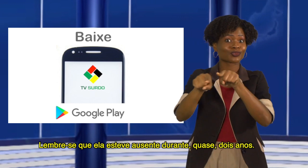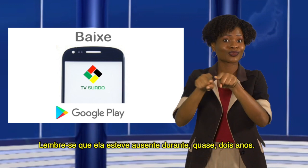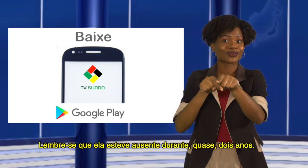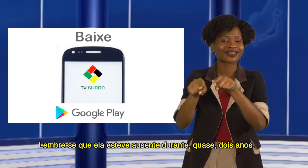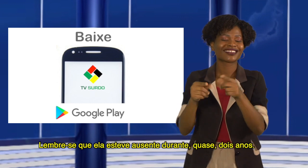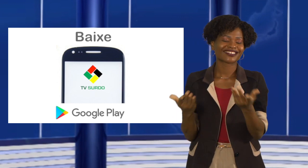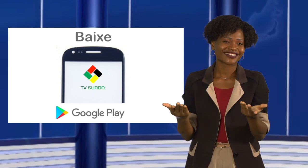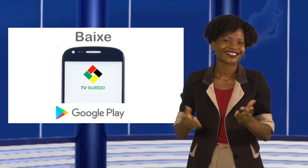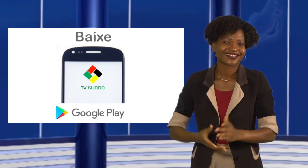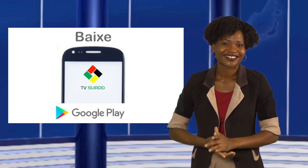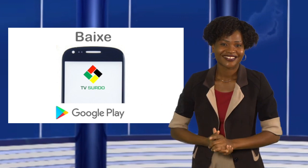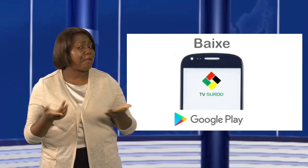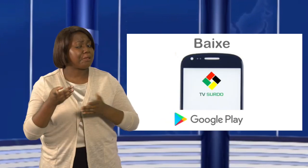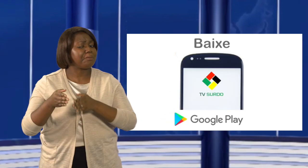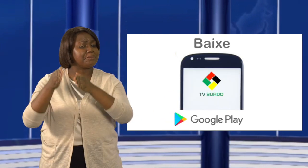anos.